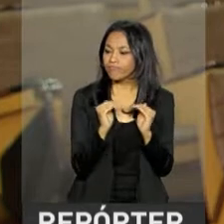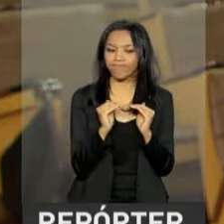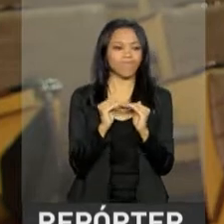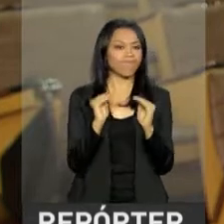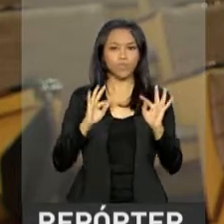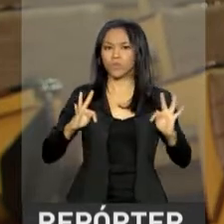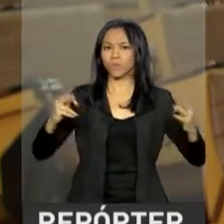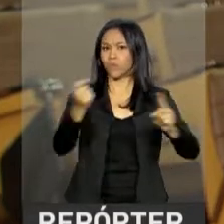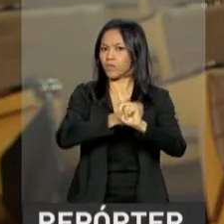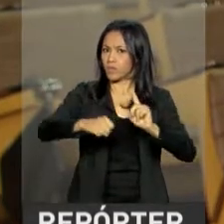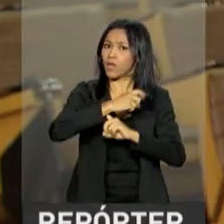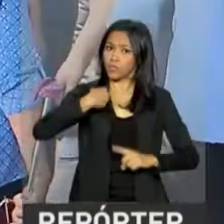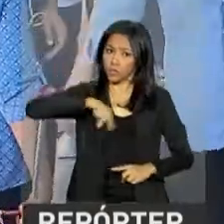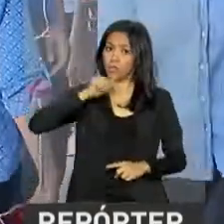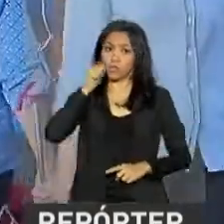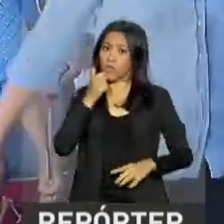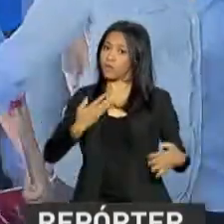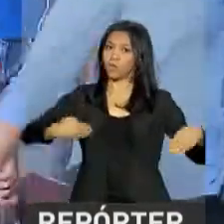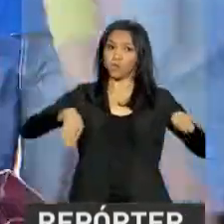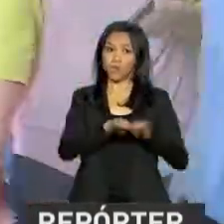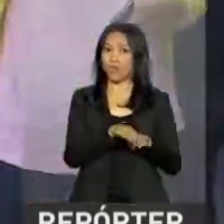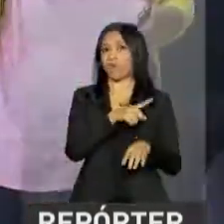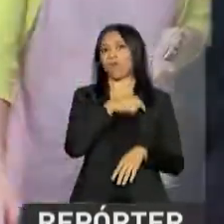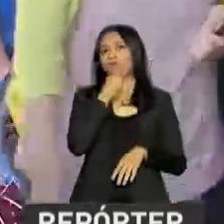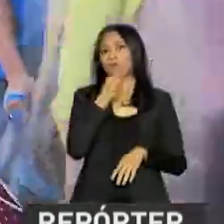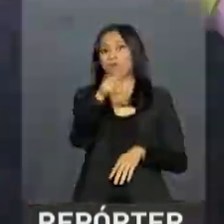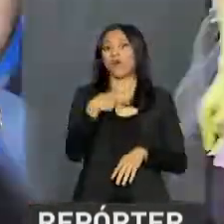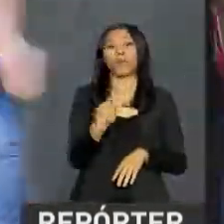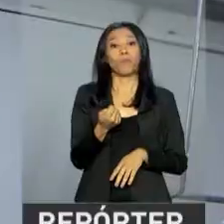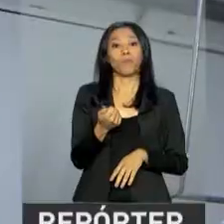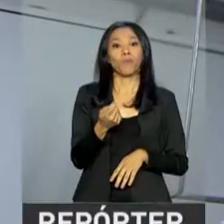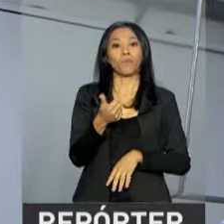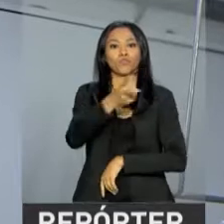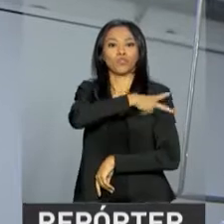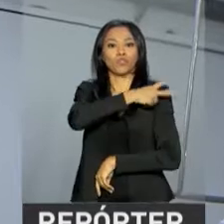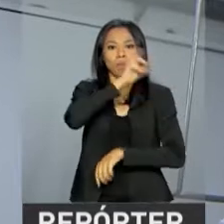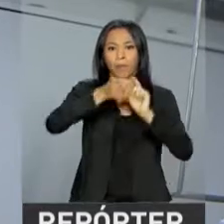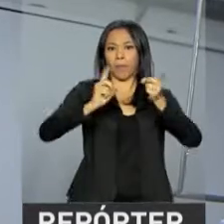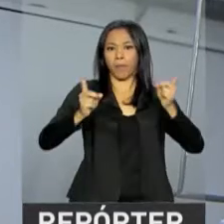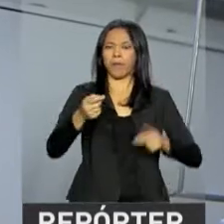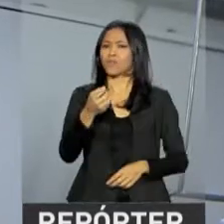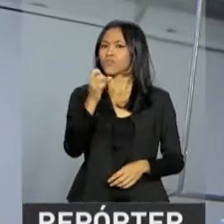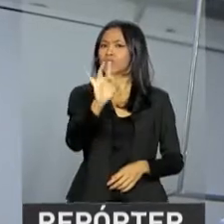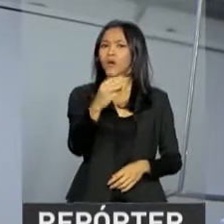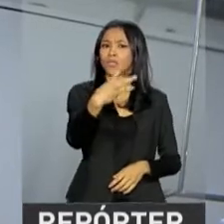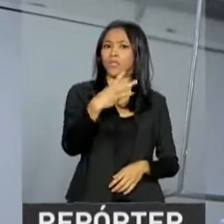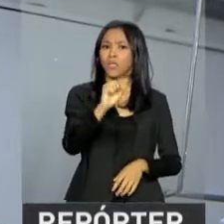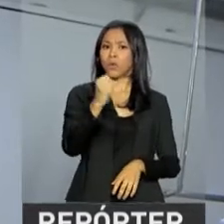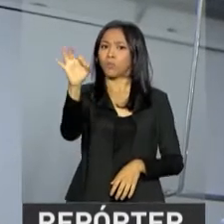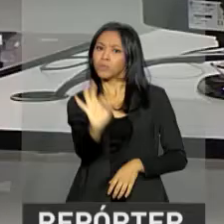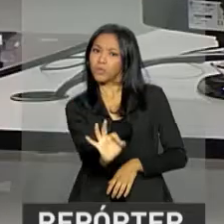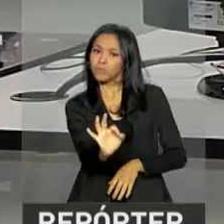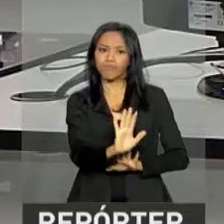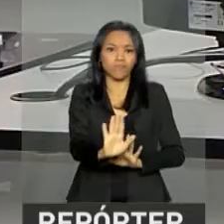de que nós somos iguais elas também ocupam menos cargos de chefia apenas 38% das posições gerenciais